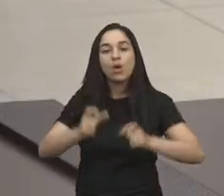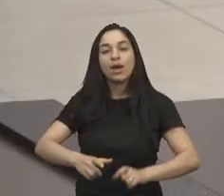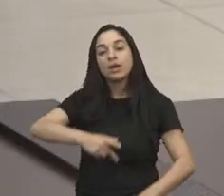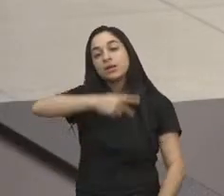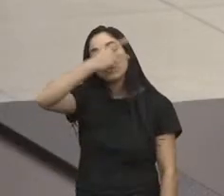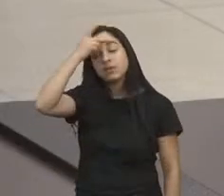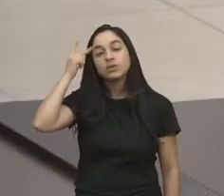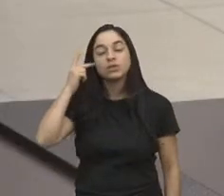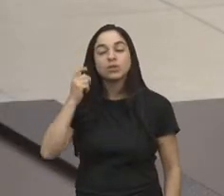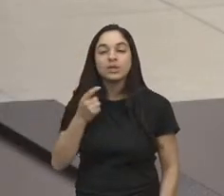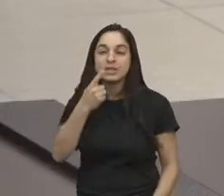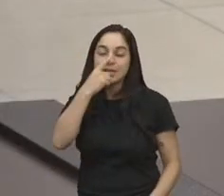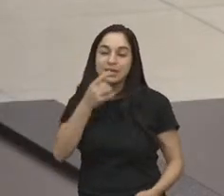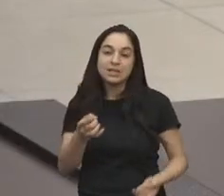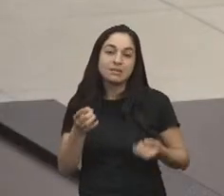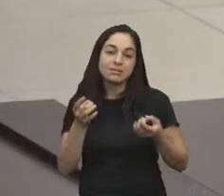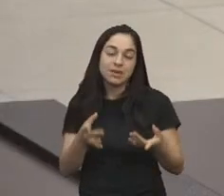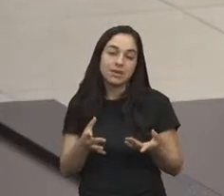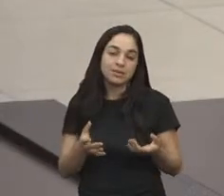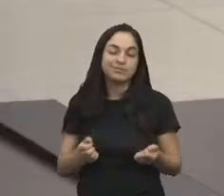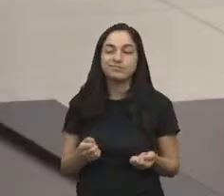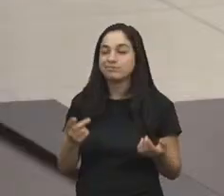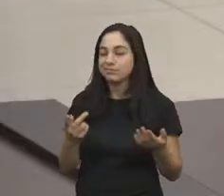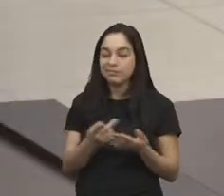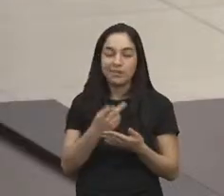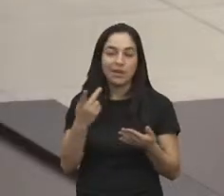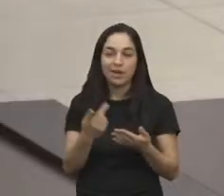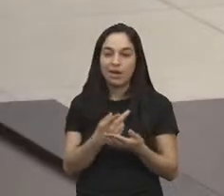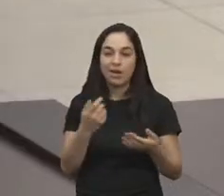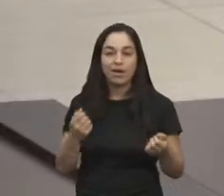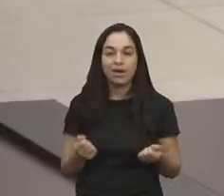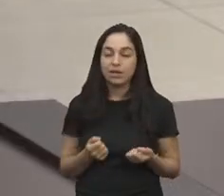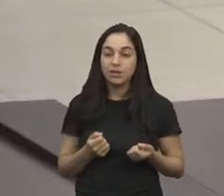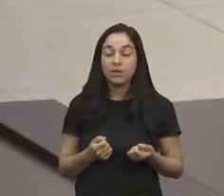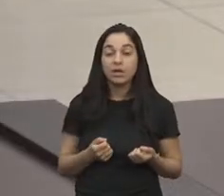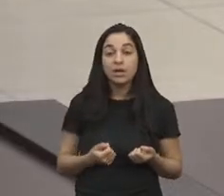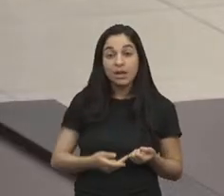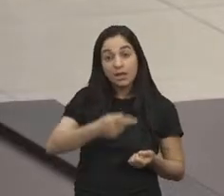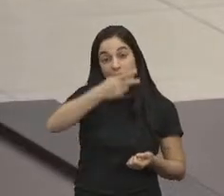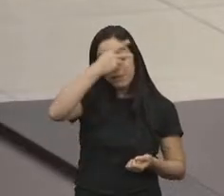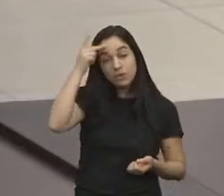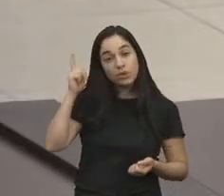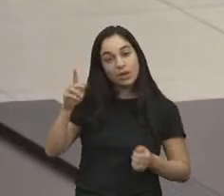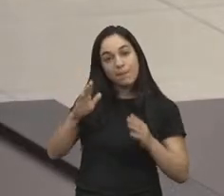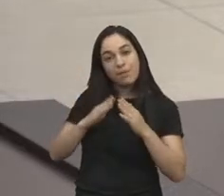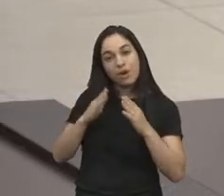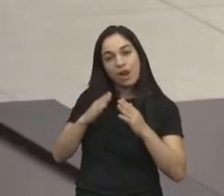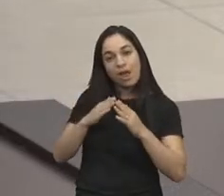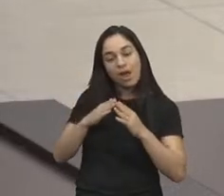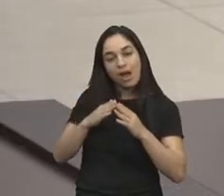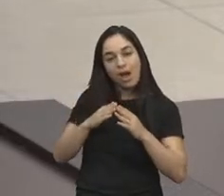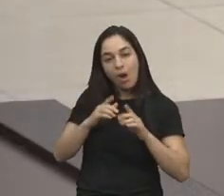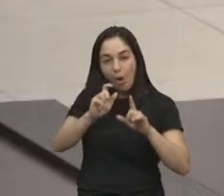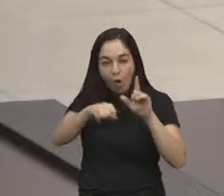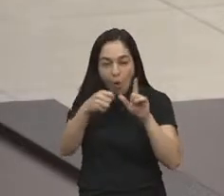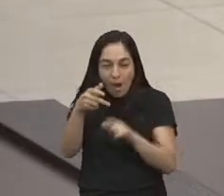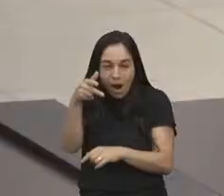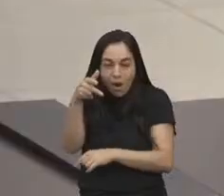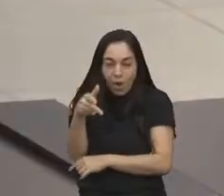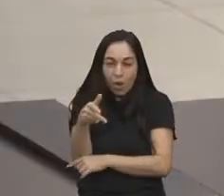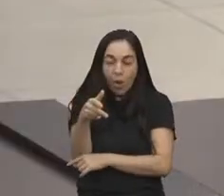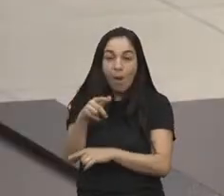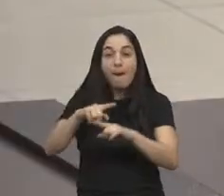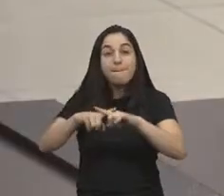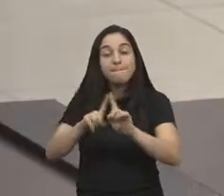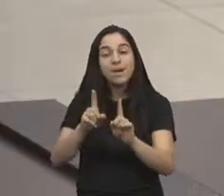pessoas fazem descarte irregular. E o proprietário colocou uma câmera, mas quando eu